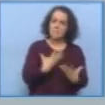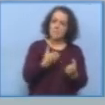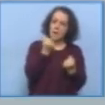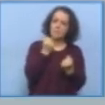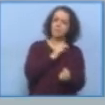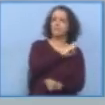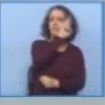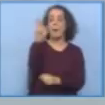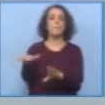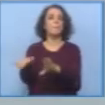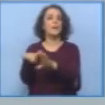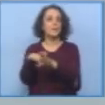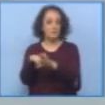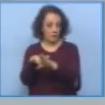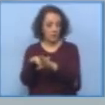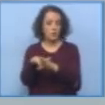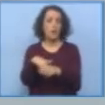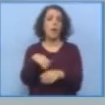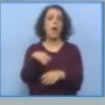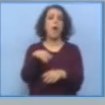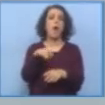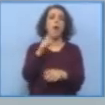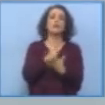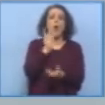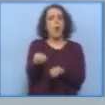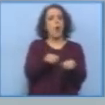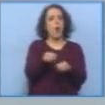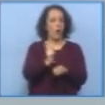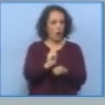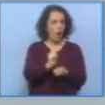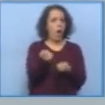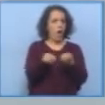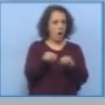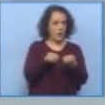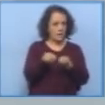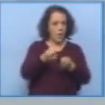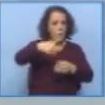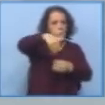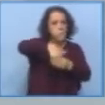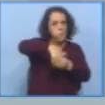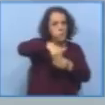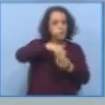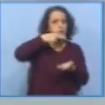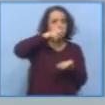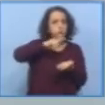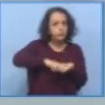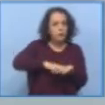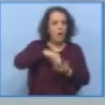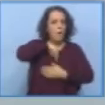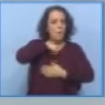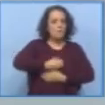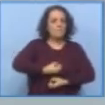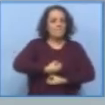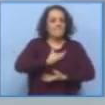e também, pronto, não era só a questão da organização, era uma organização que vinha de dentro do fundo do coração e, portanto,